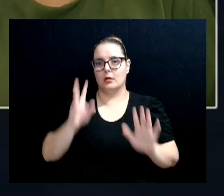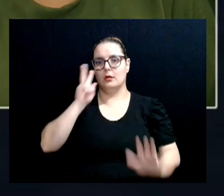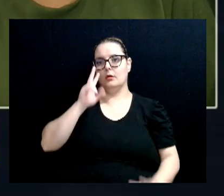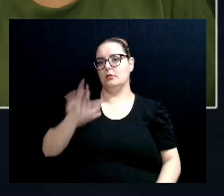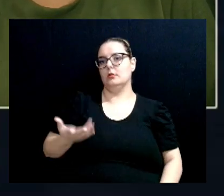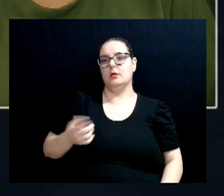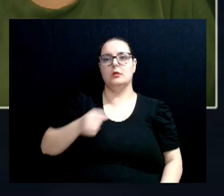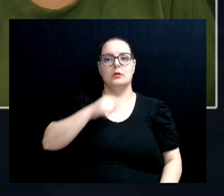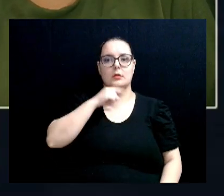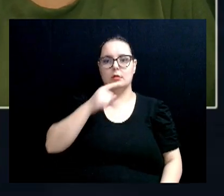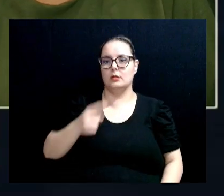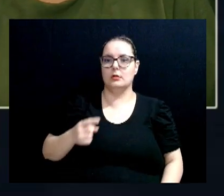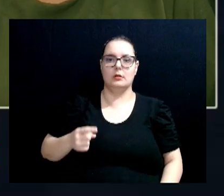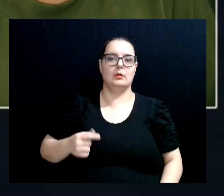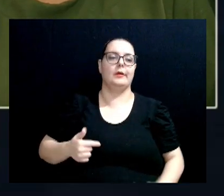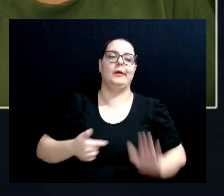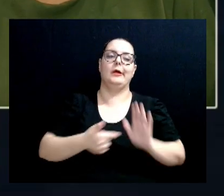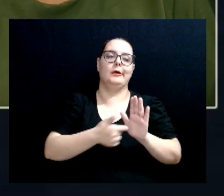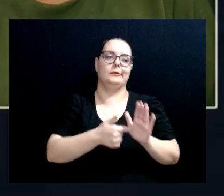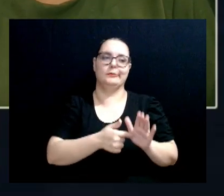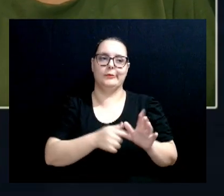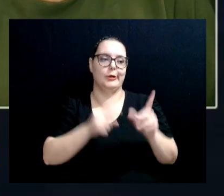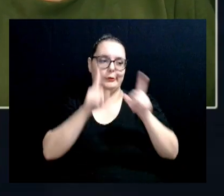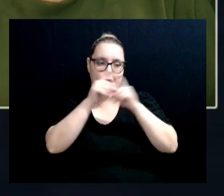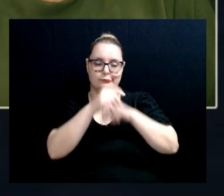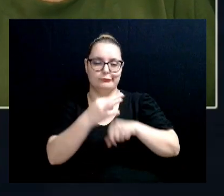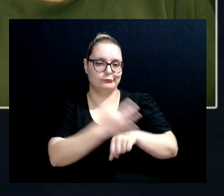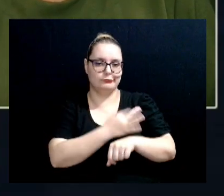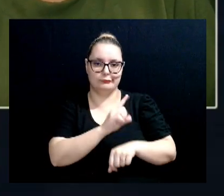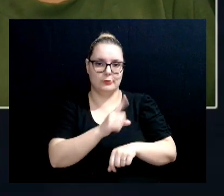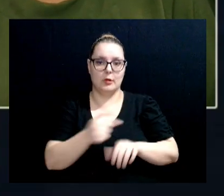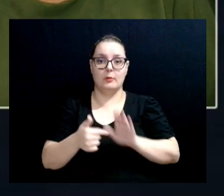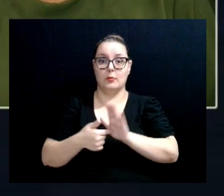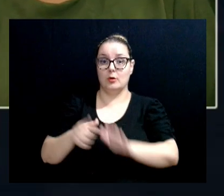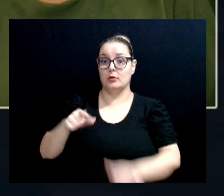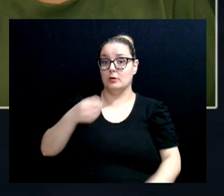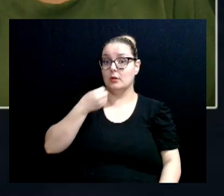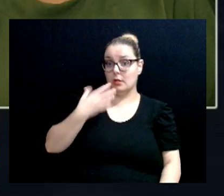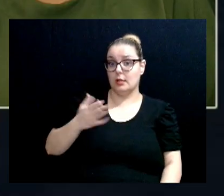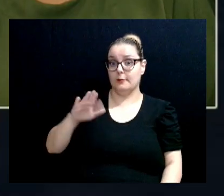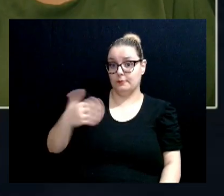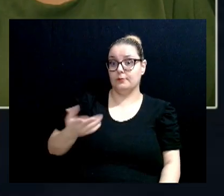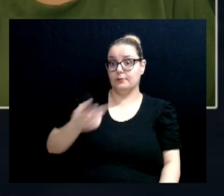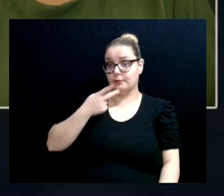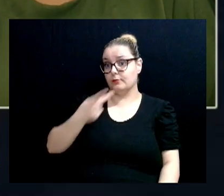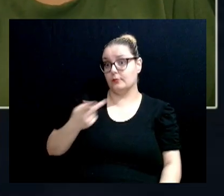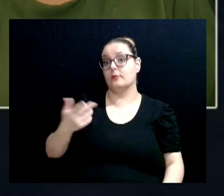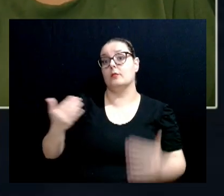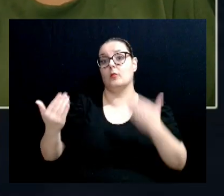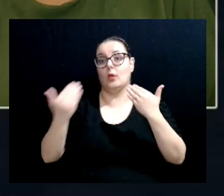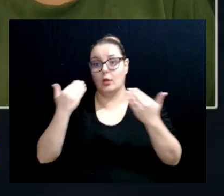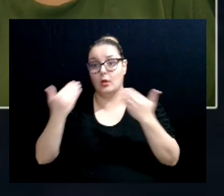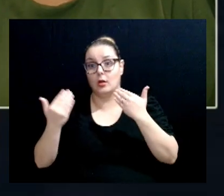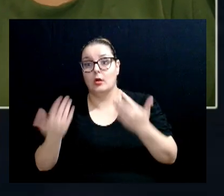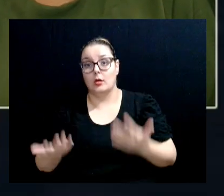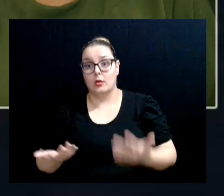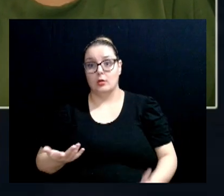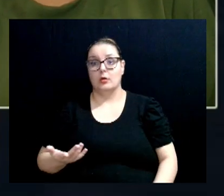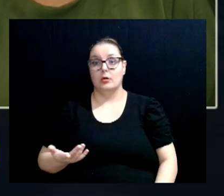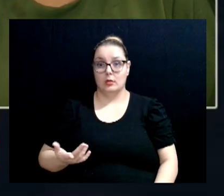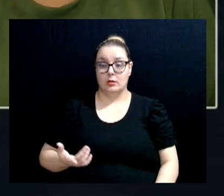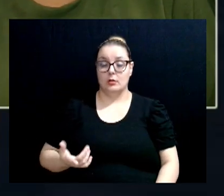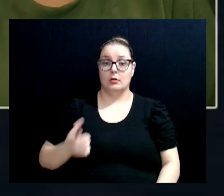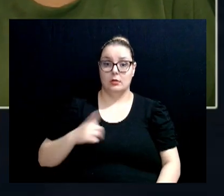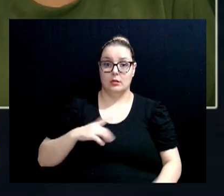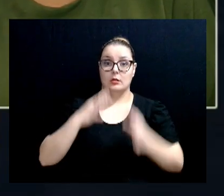perrengues, não, só mostra o que é bom. E aí, quando a gente fala de comparação, a gente tem que prestar atenção que, de